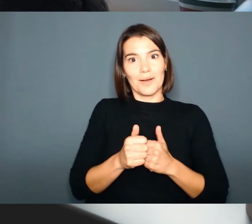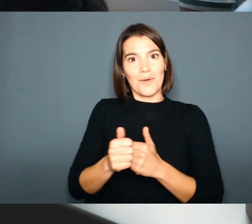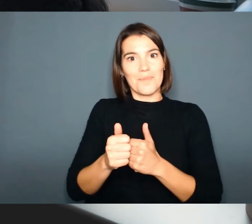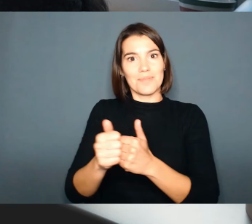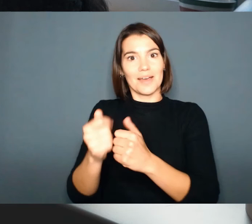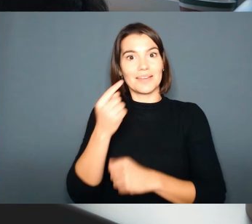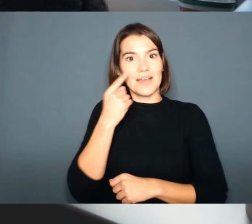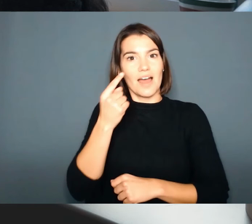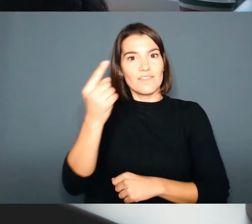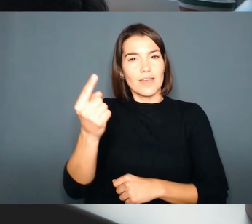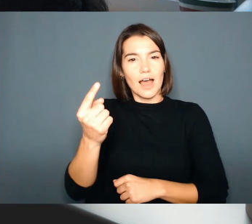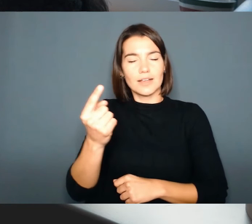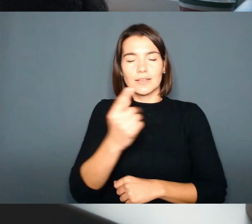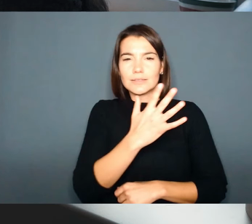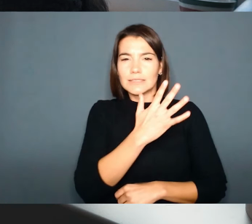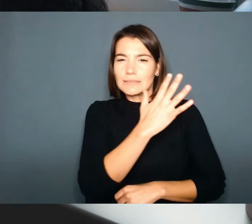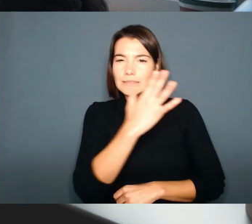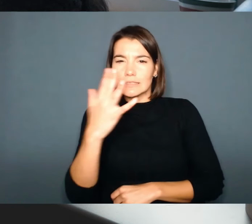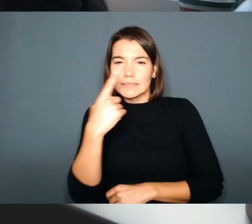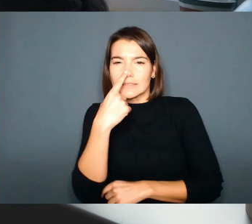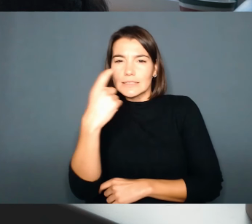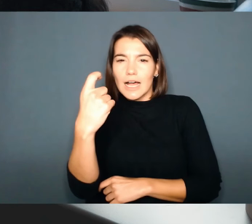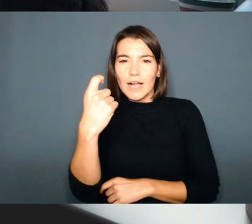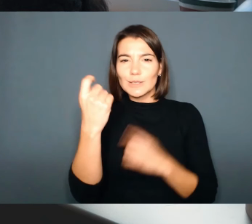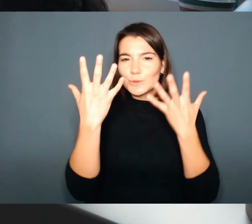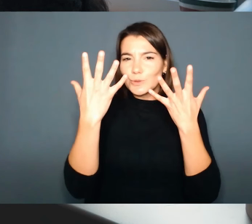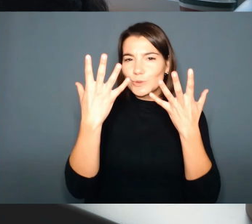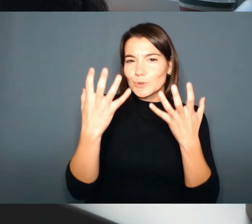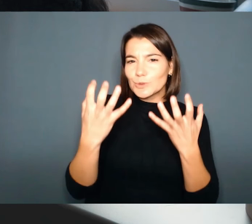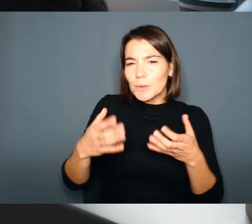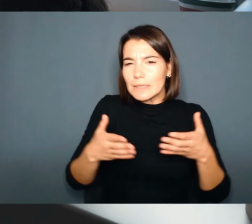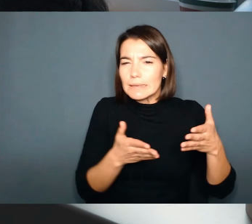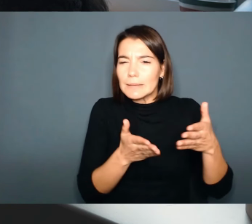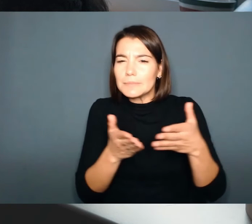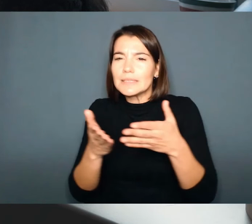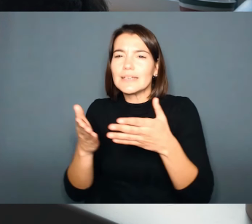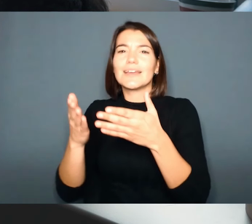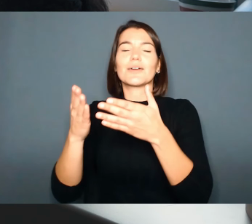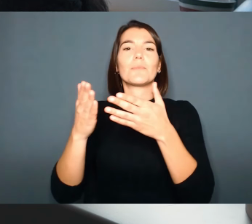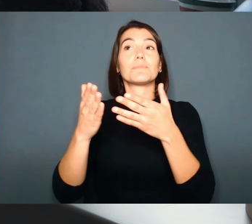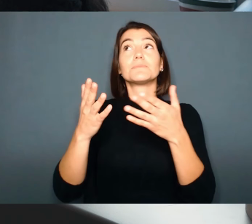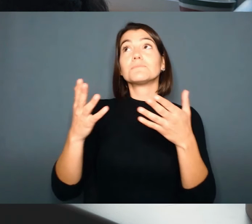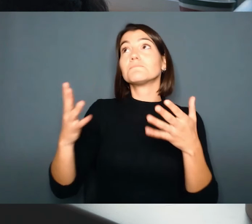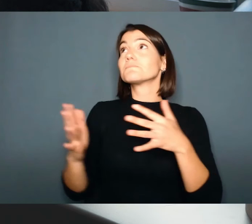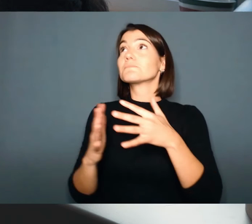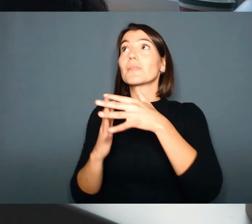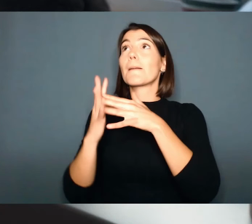viagem da selva escura até o final do paraíso.